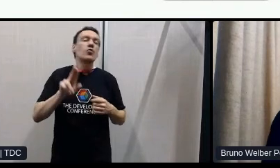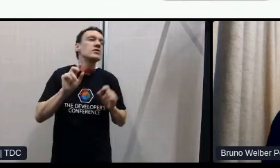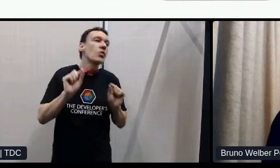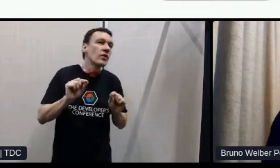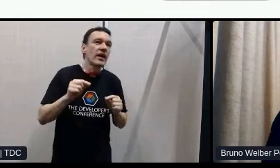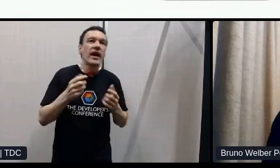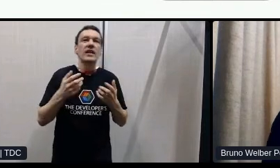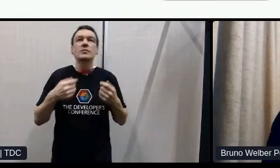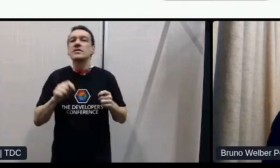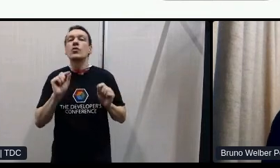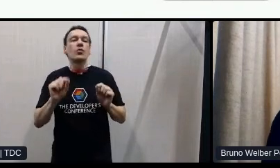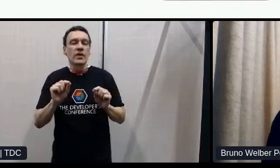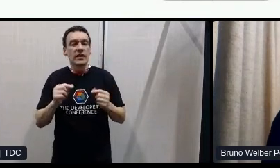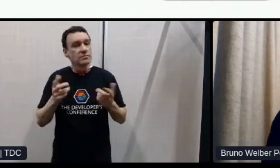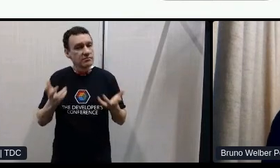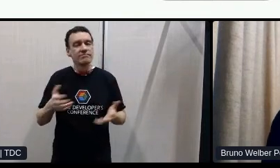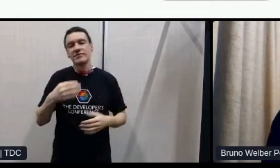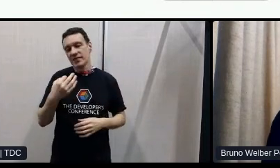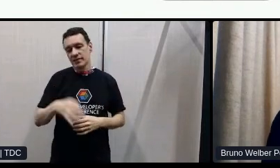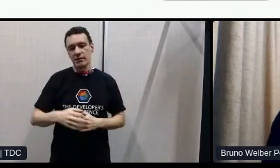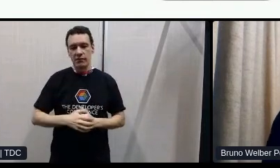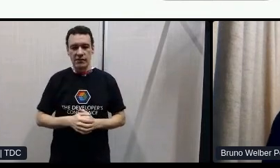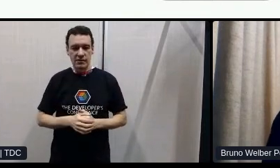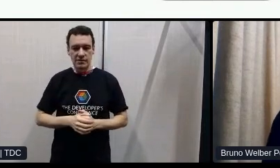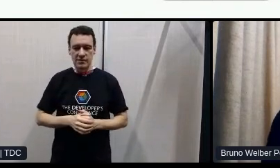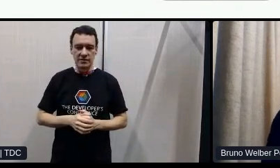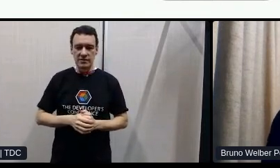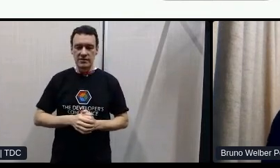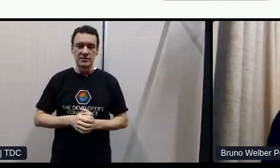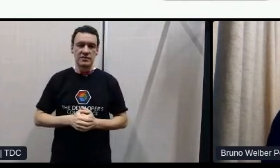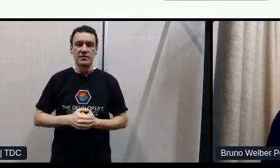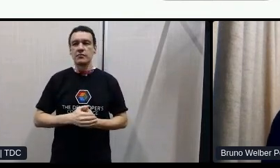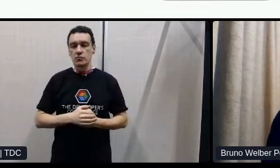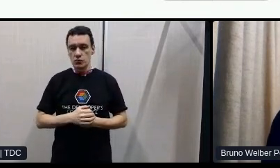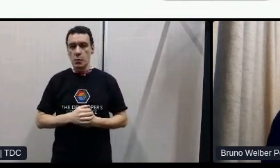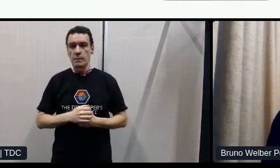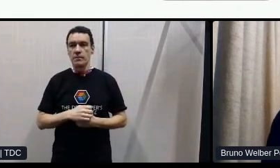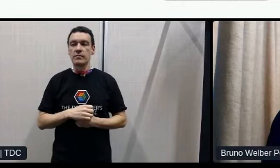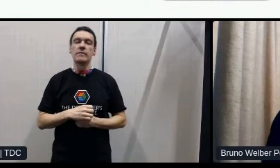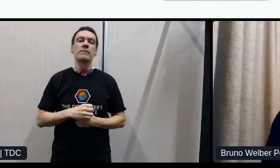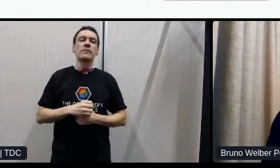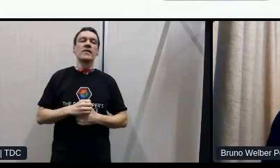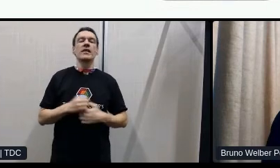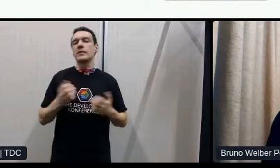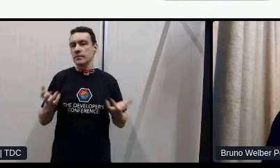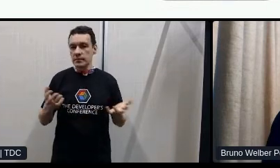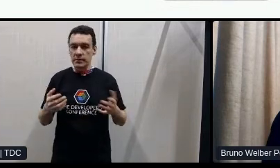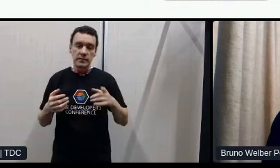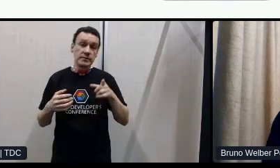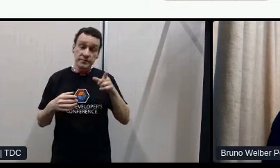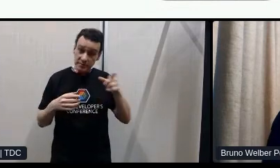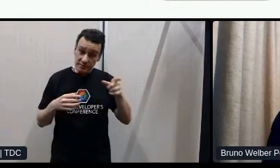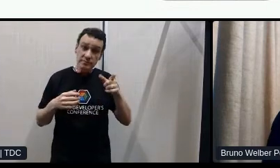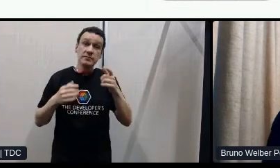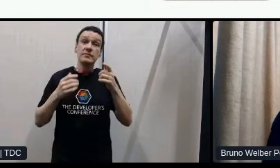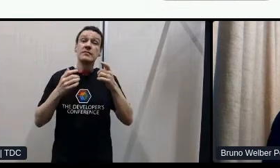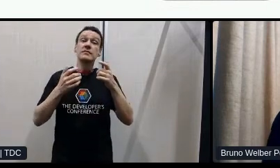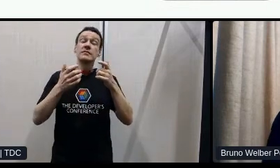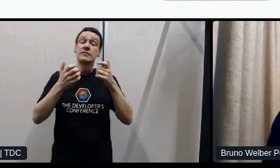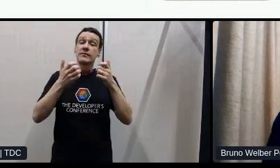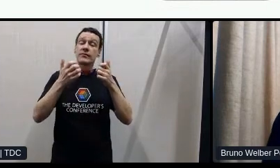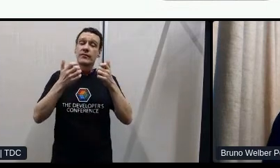a ideia, como a gente imagina que seja. Né, esse dado ele chamou muita atenção por isso, que a gente está tão acostumado a pensar